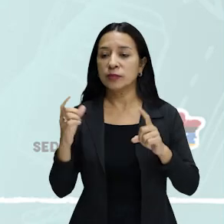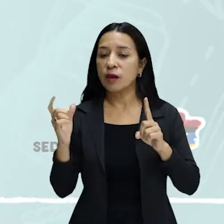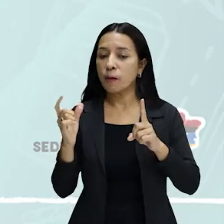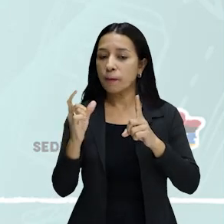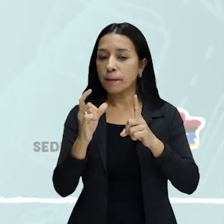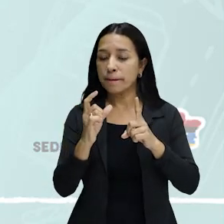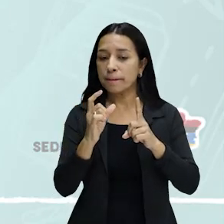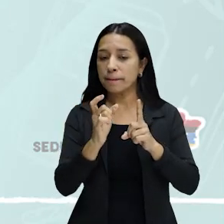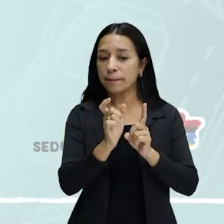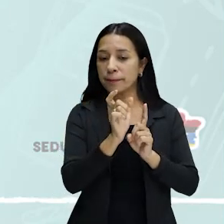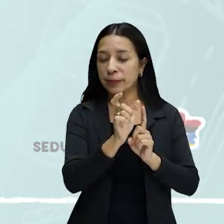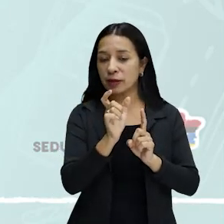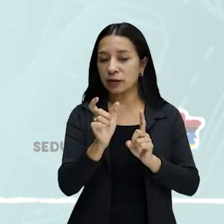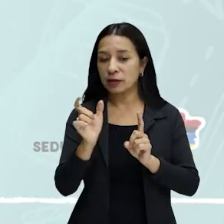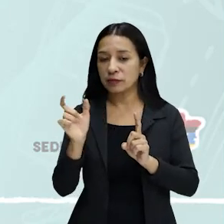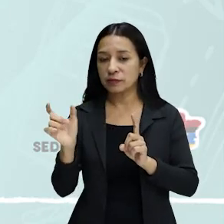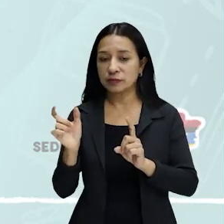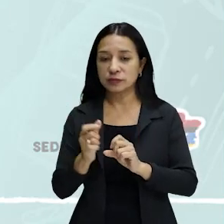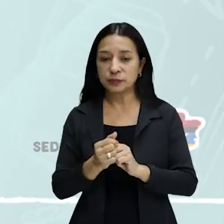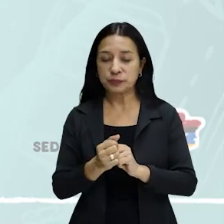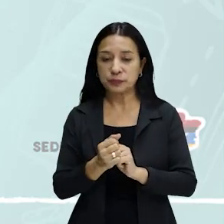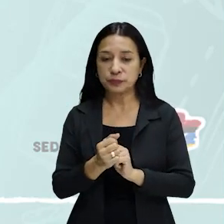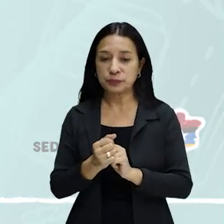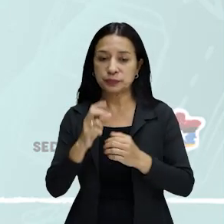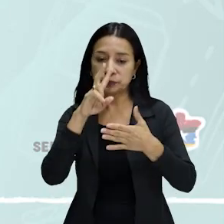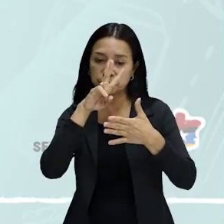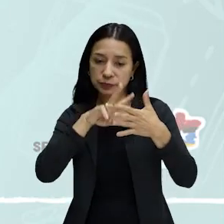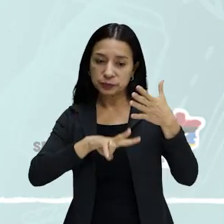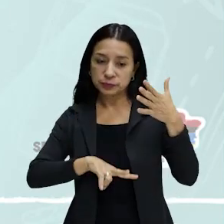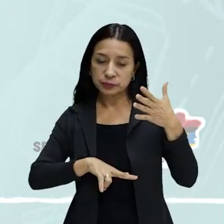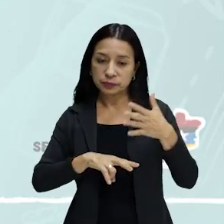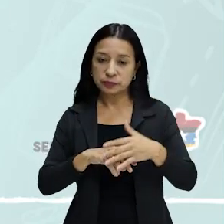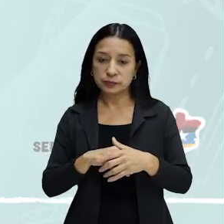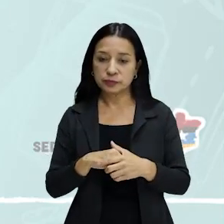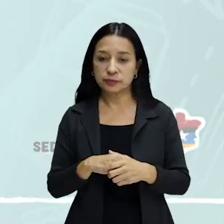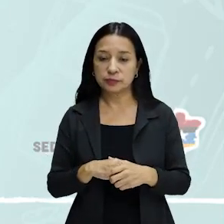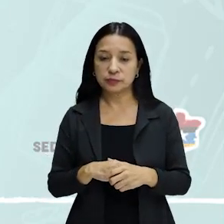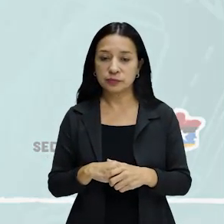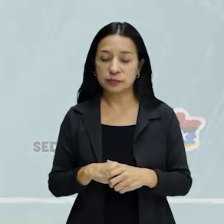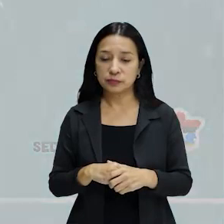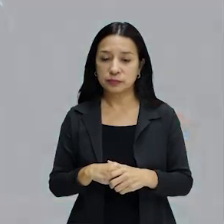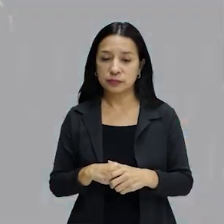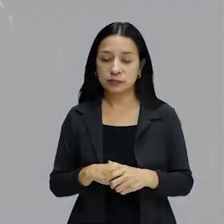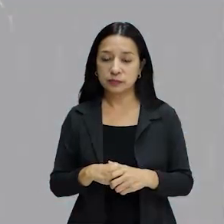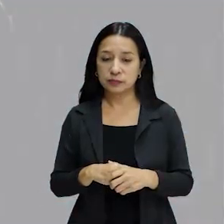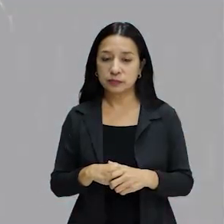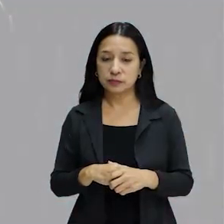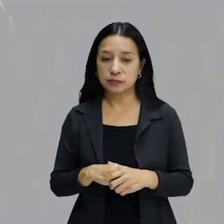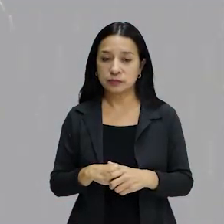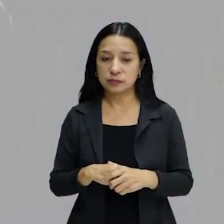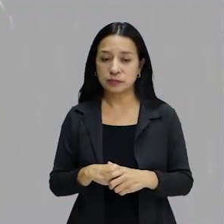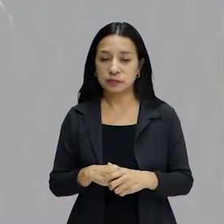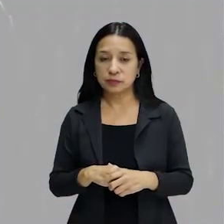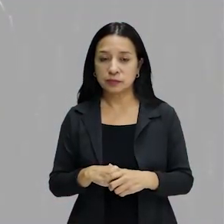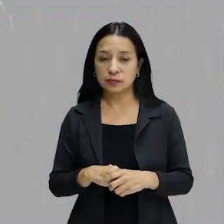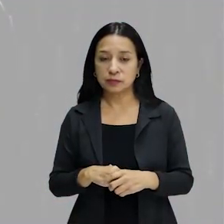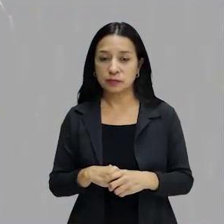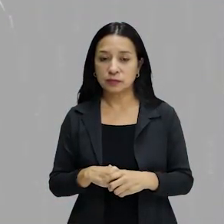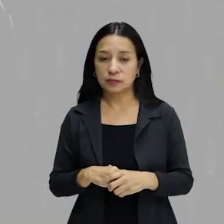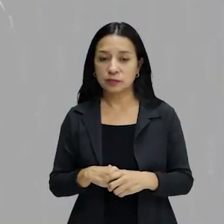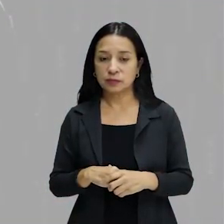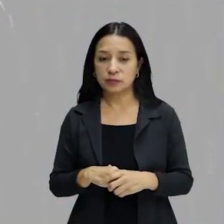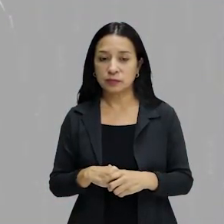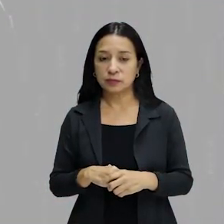segurá-los. Agitavam as nadadeiras nas margens lodoras para ver se funcionavam. Então,